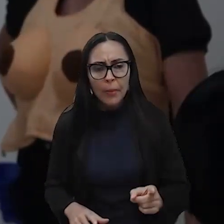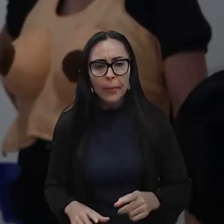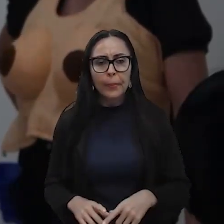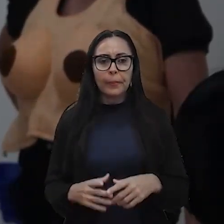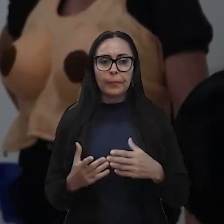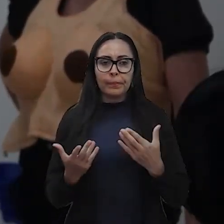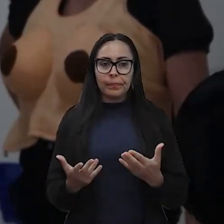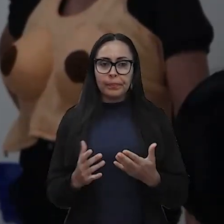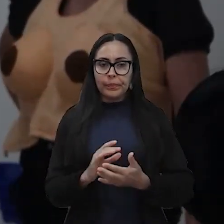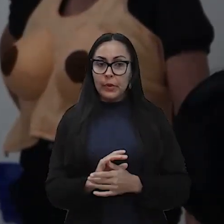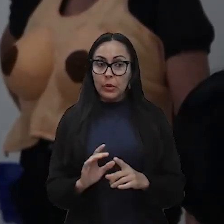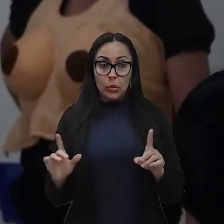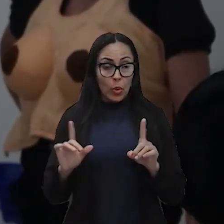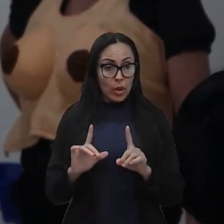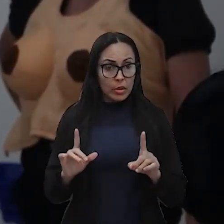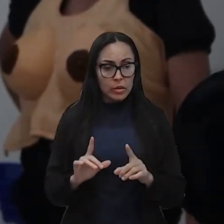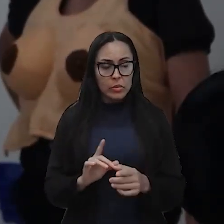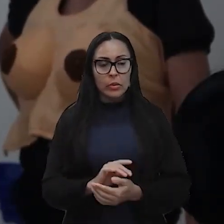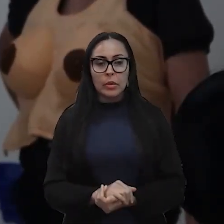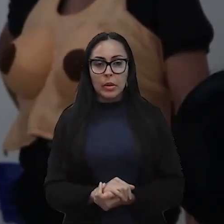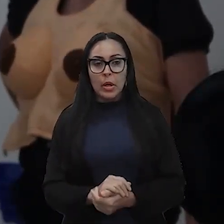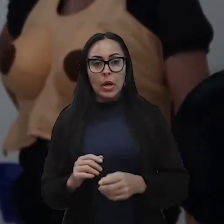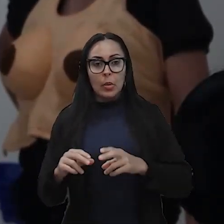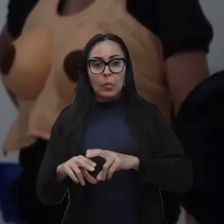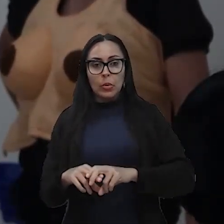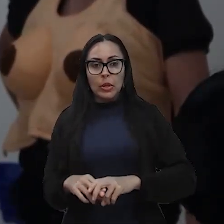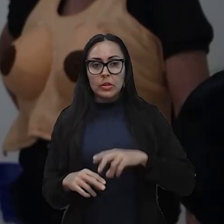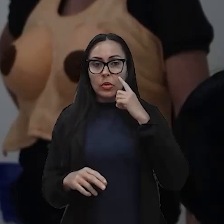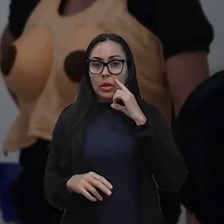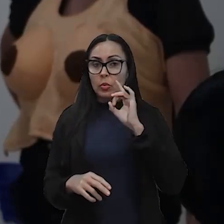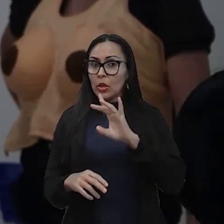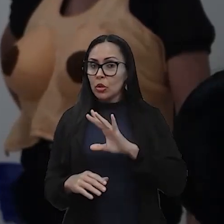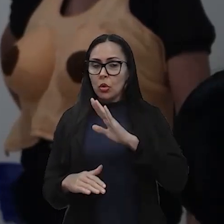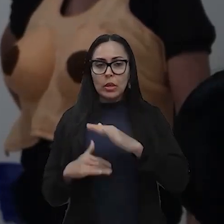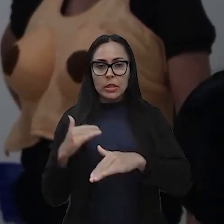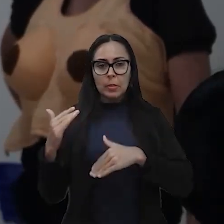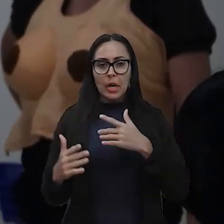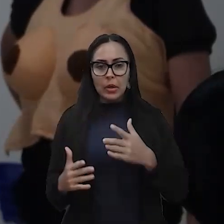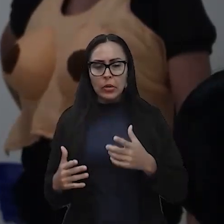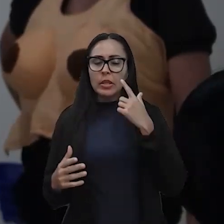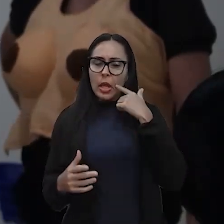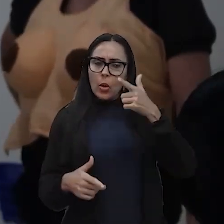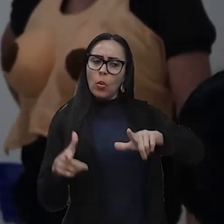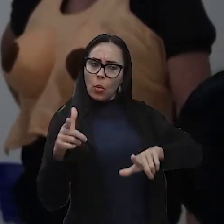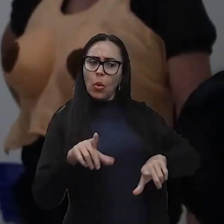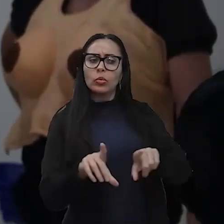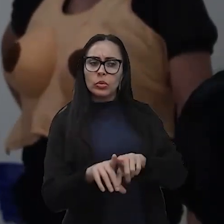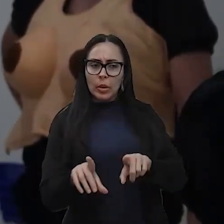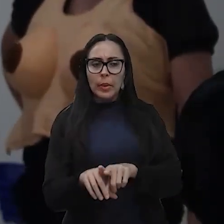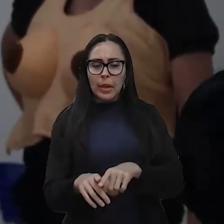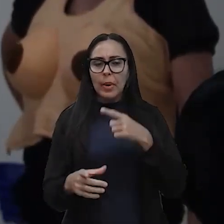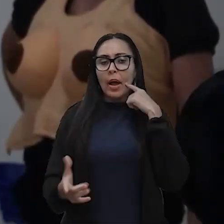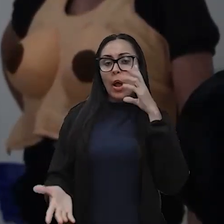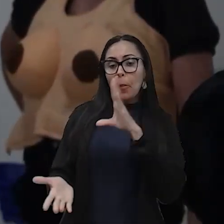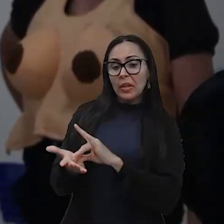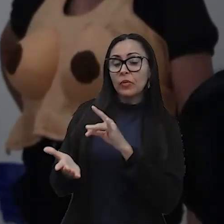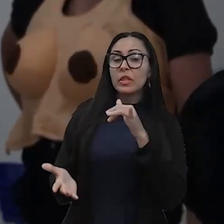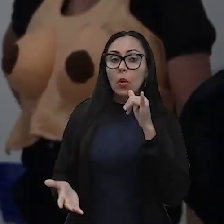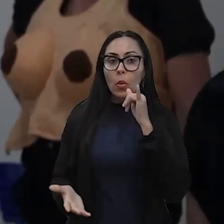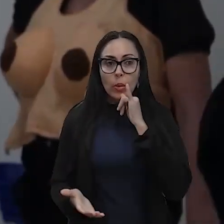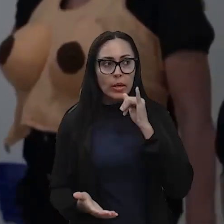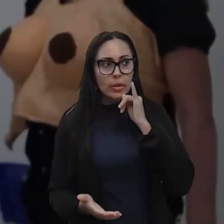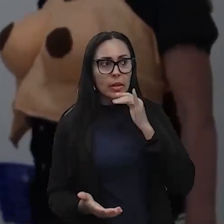não é isso. Por isso que não é só esse passo. Você tem que fazer os outros passos para realmente conhecer se tem alguma alteração ou